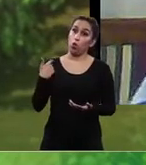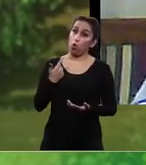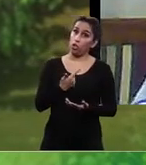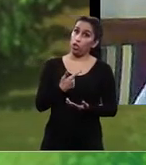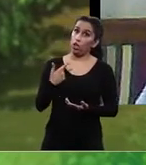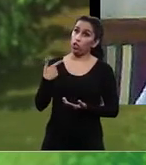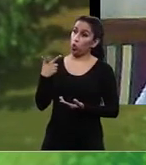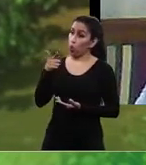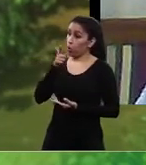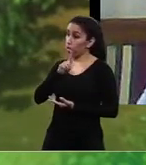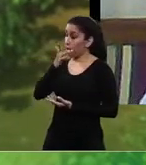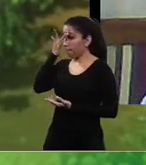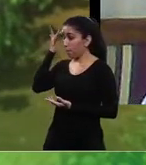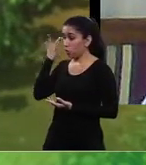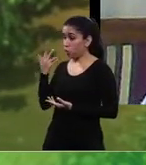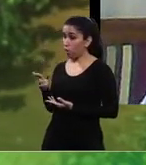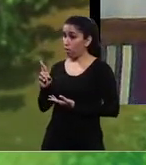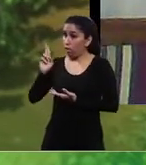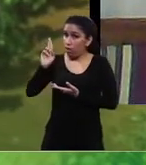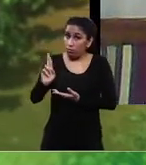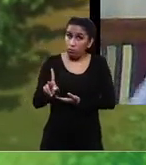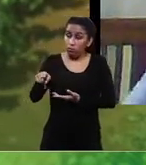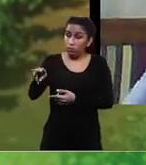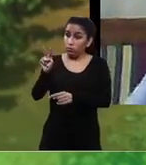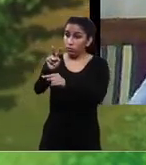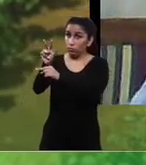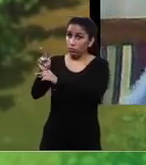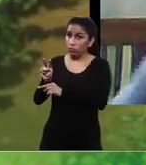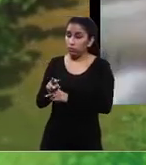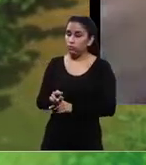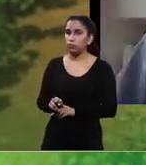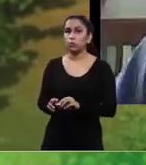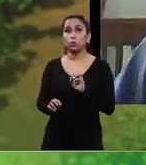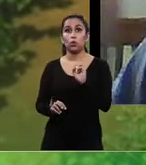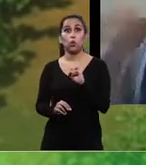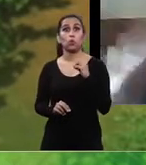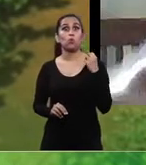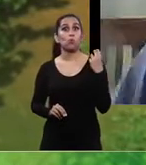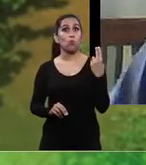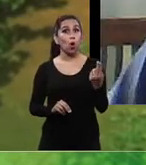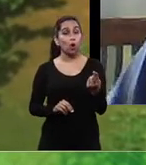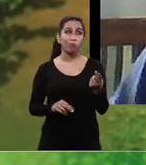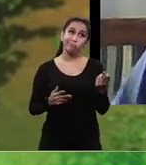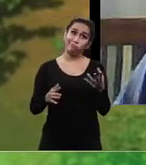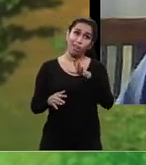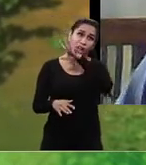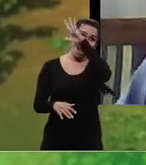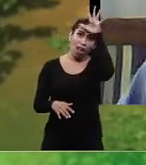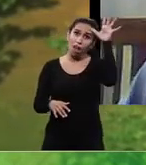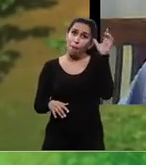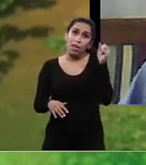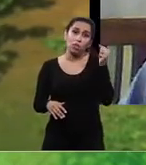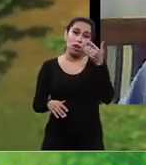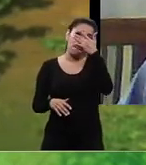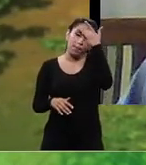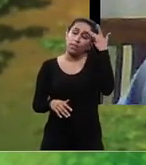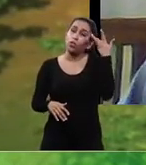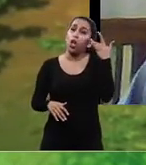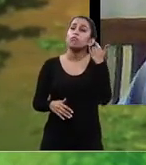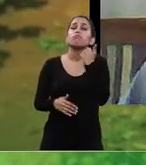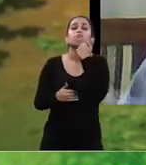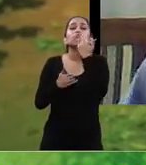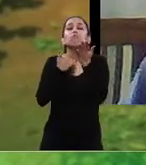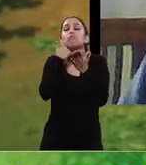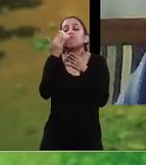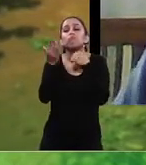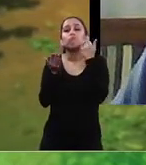responsabilidade e responda por aquilo dentro daquela área, ou a gente vai deixar a Amazônia para quem quiser se aproveitar das suas